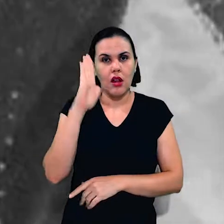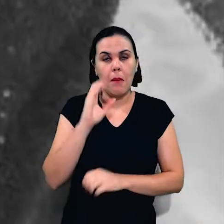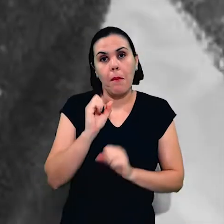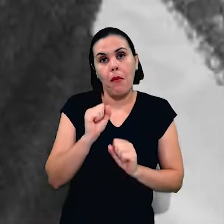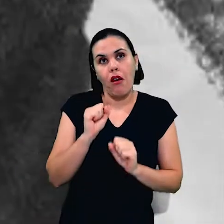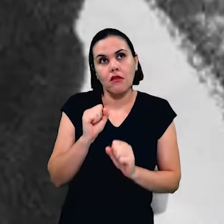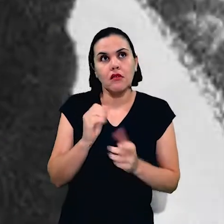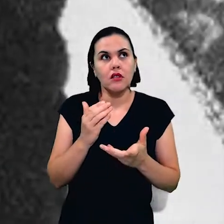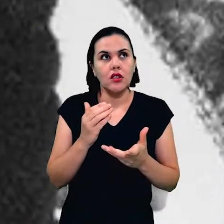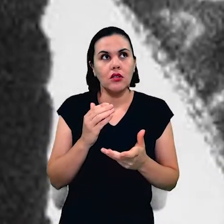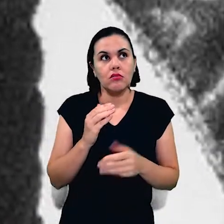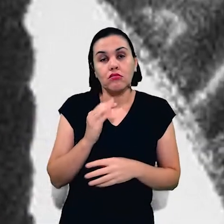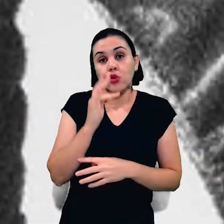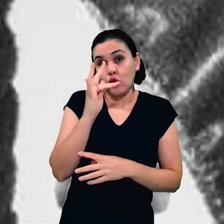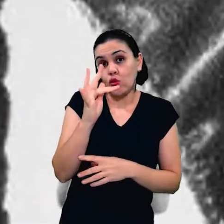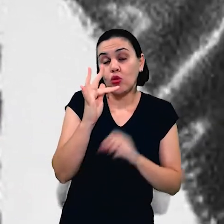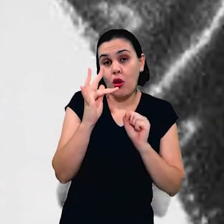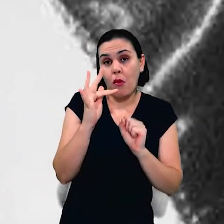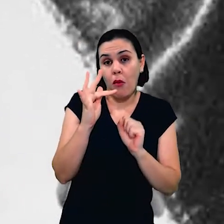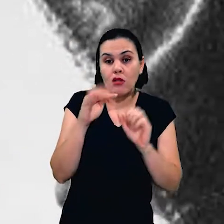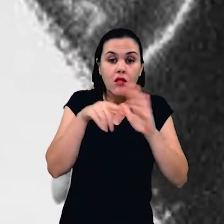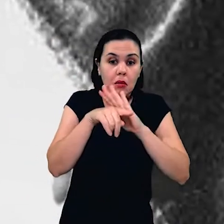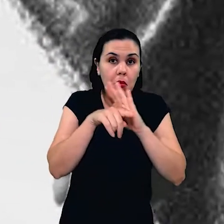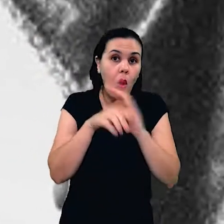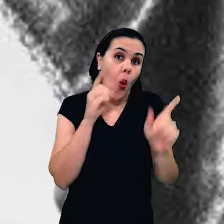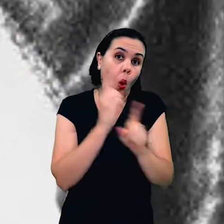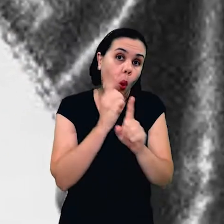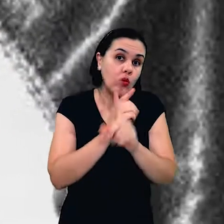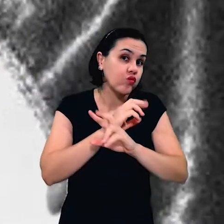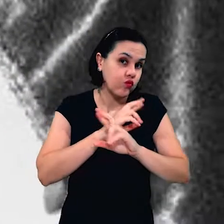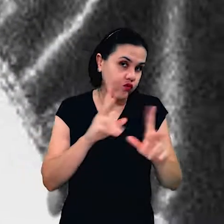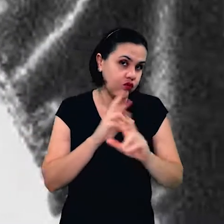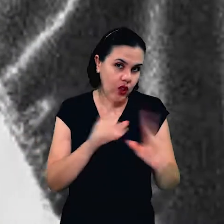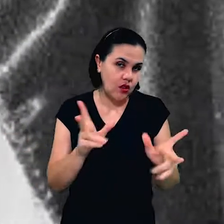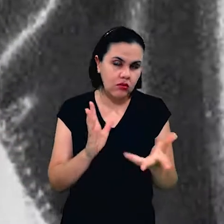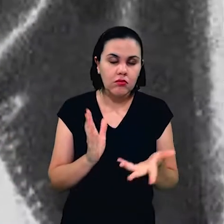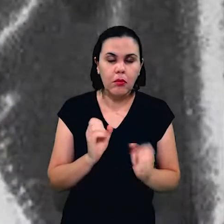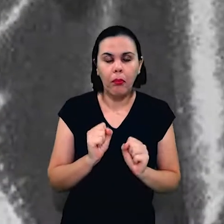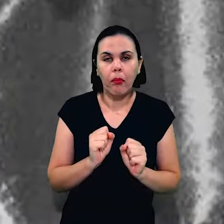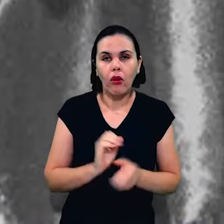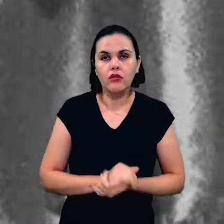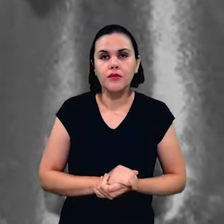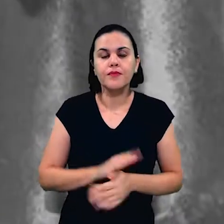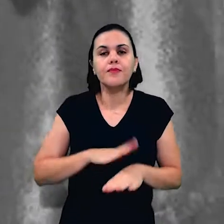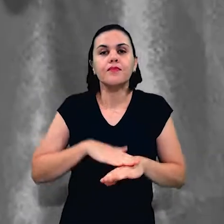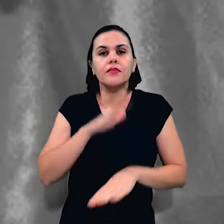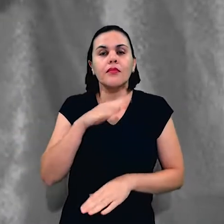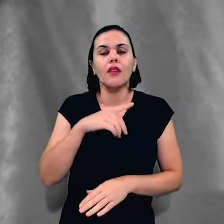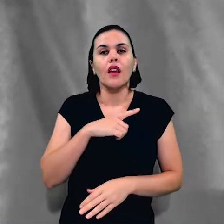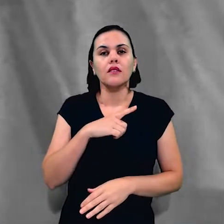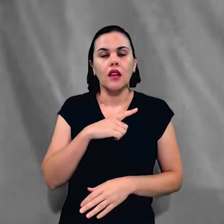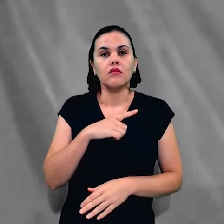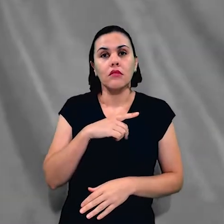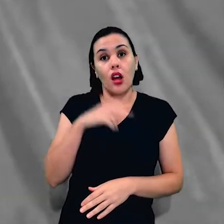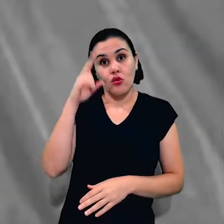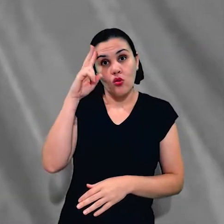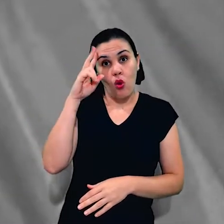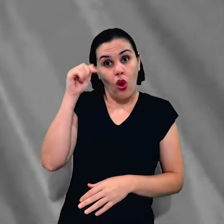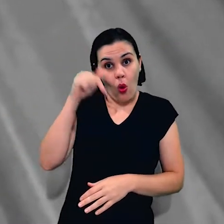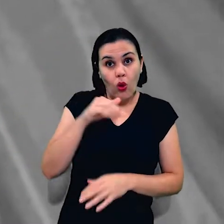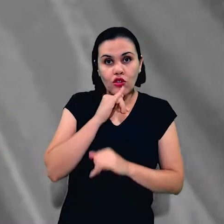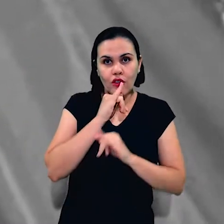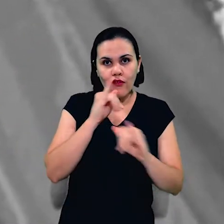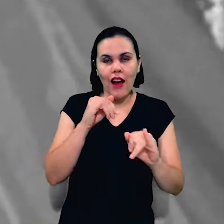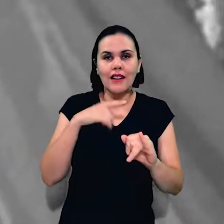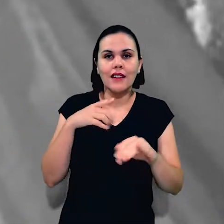que no futuro se mostre alguma coisa contrária, mas que houve essa entrada da